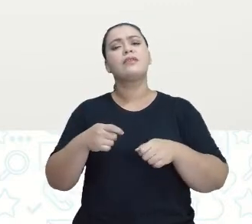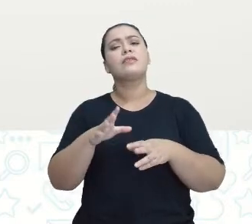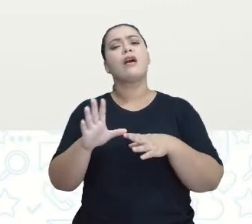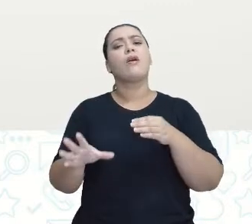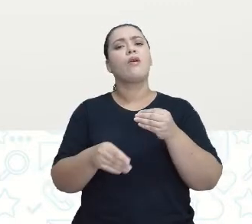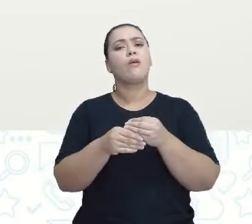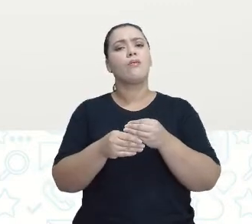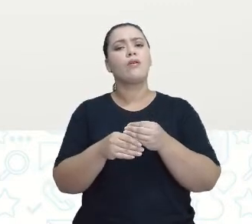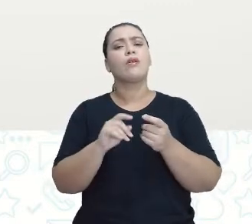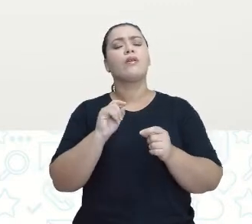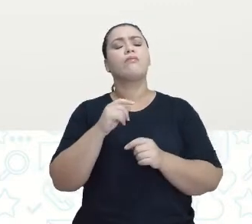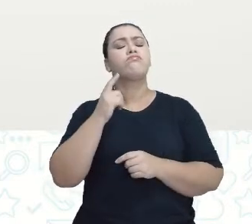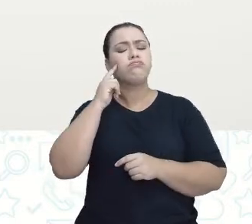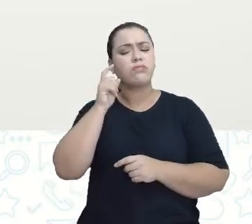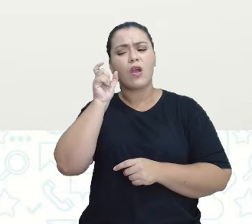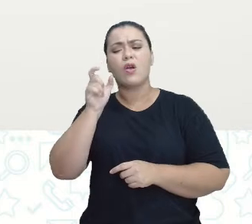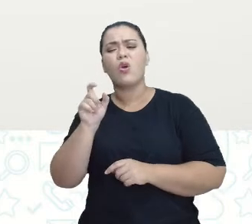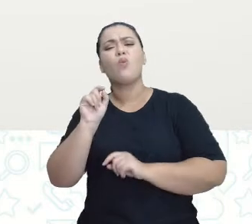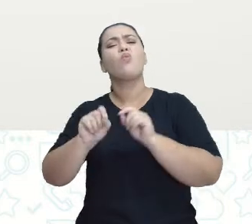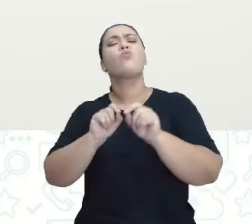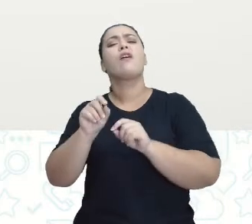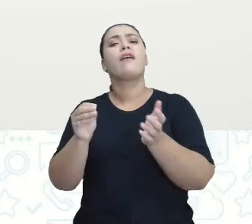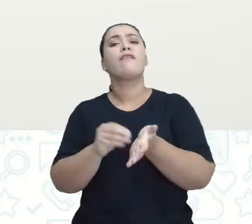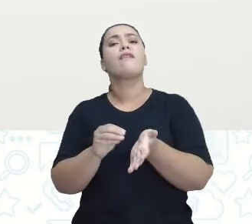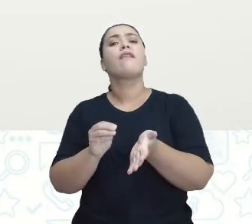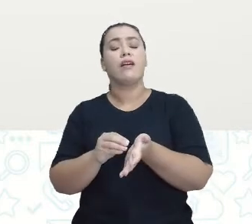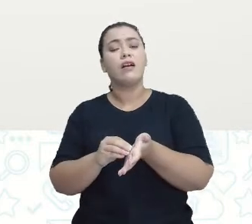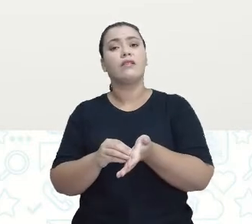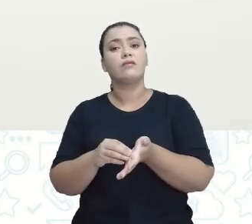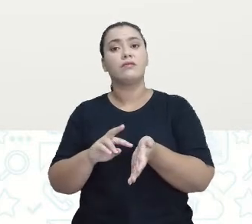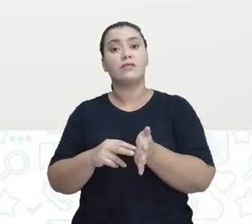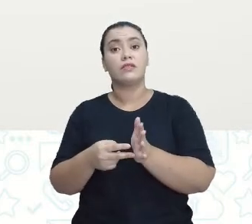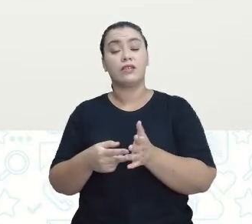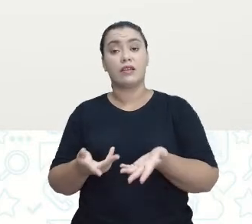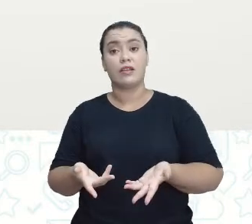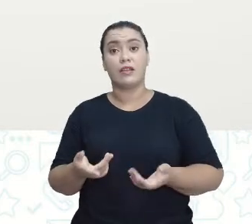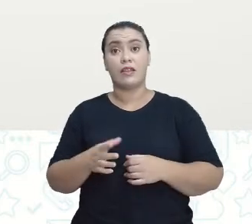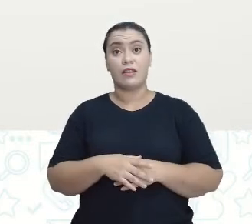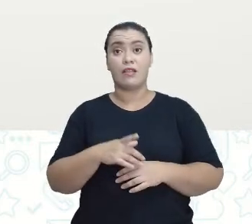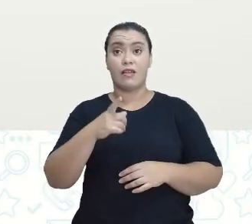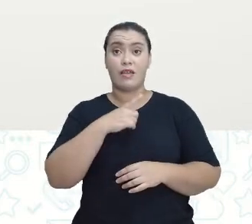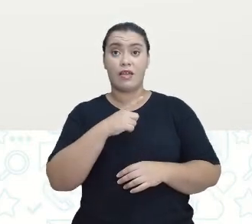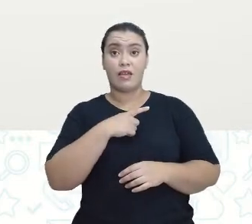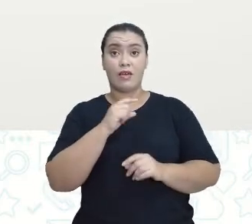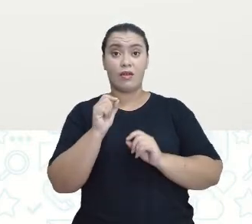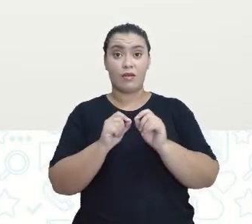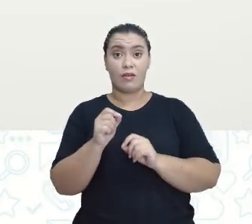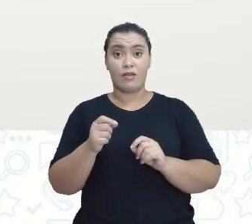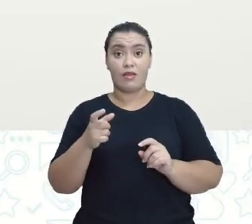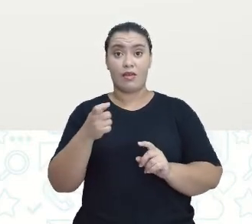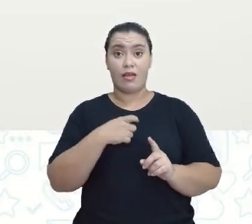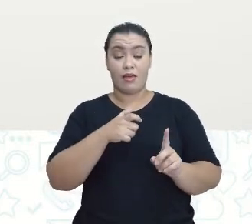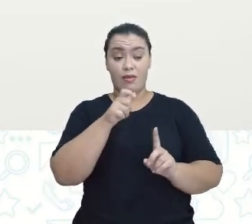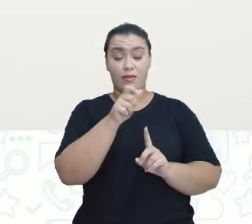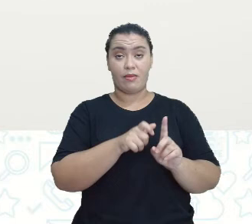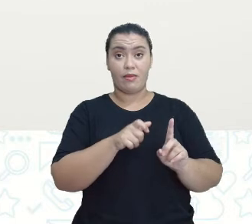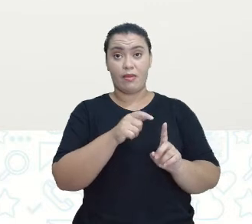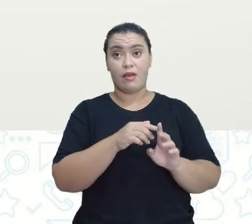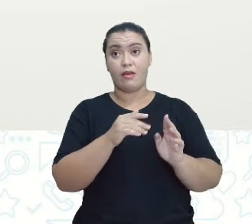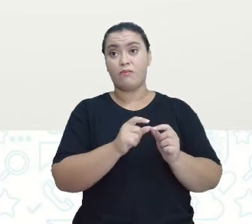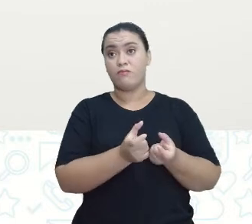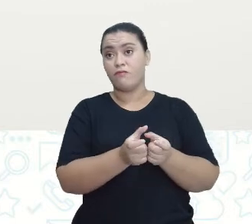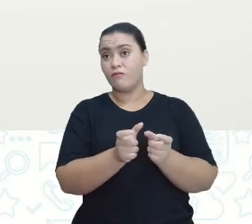Ela observava o quê? E aí, reparem que do verbo até o final da oração, a gente tem o predicado, que